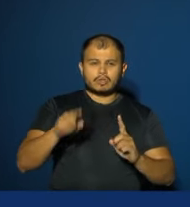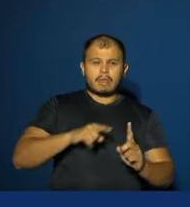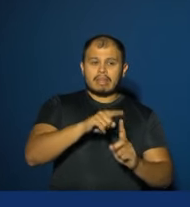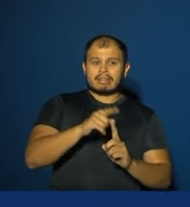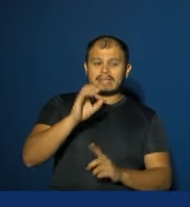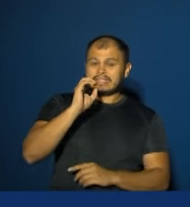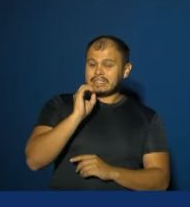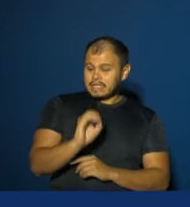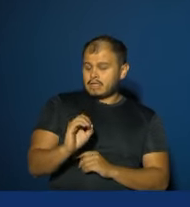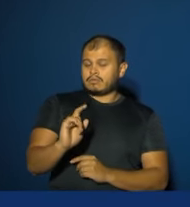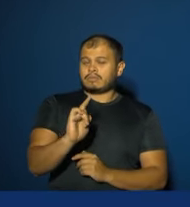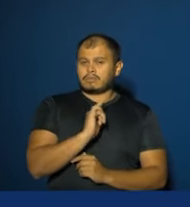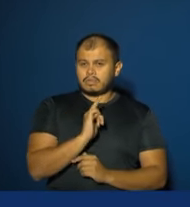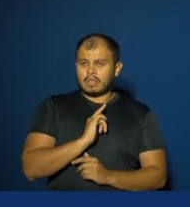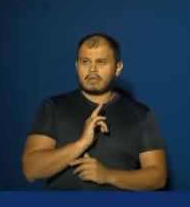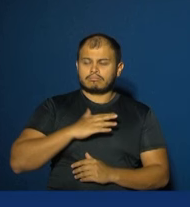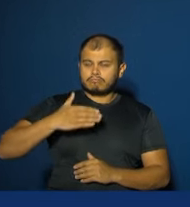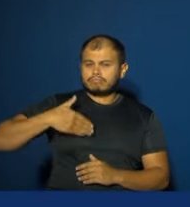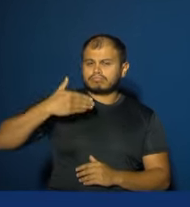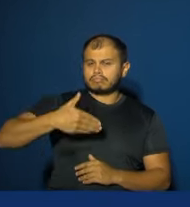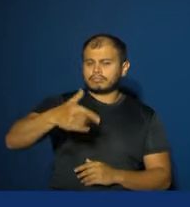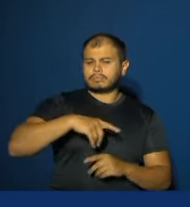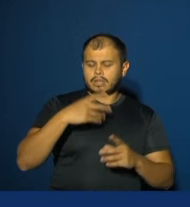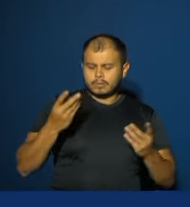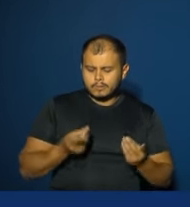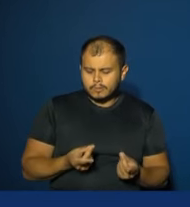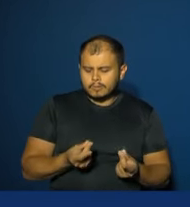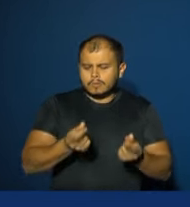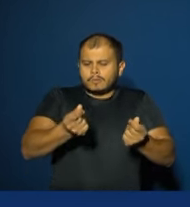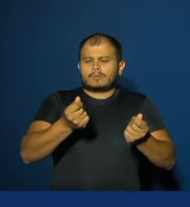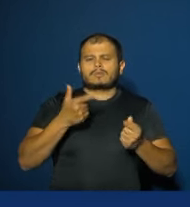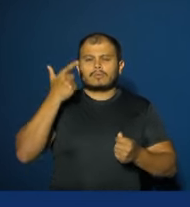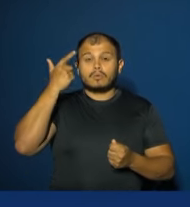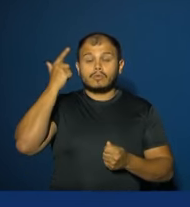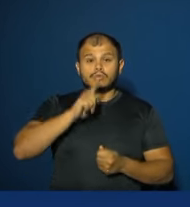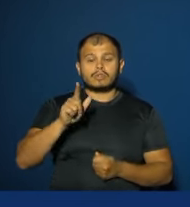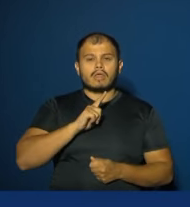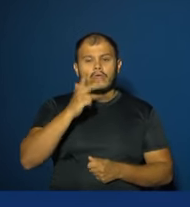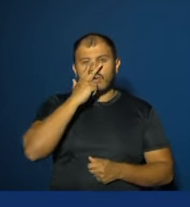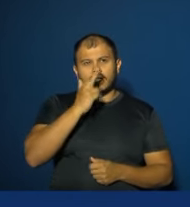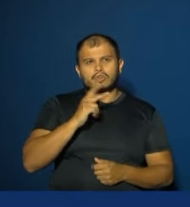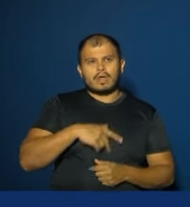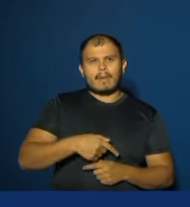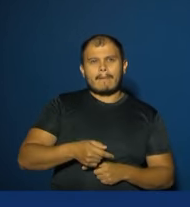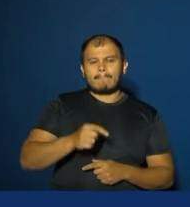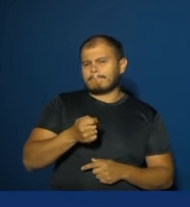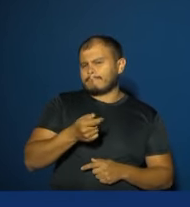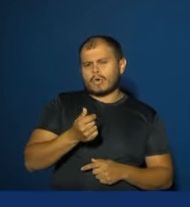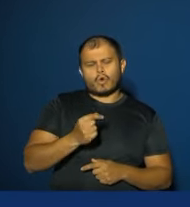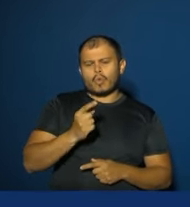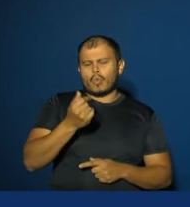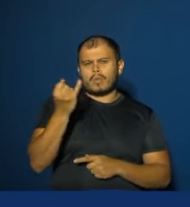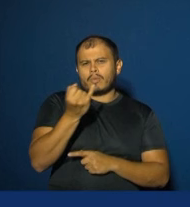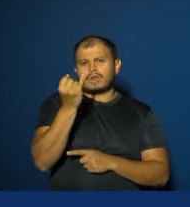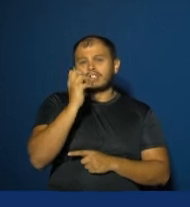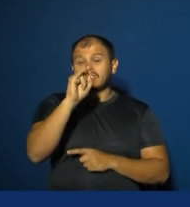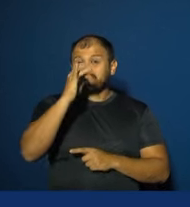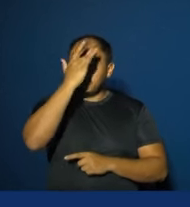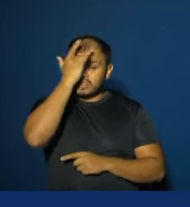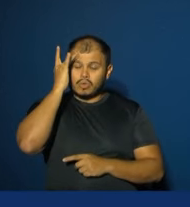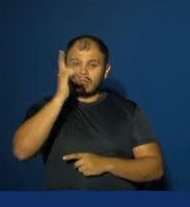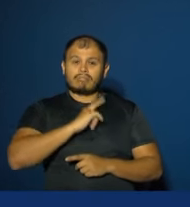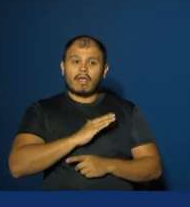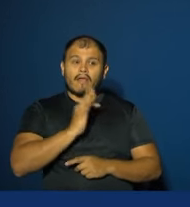E, eventualmente, o ajuste fino disso, acho que é pouco relevante para investidor de longo prazo que